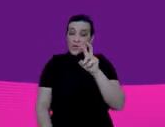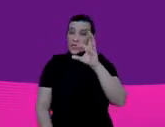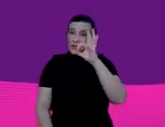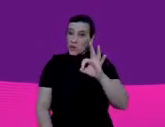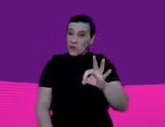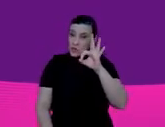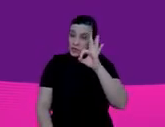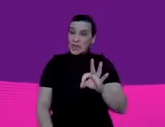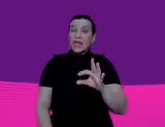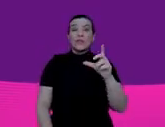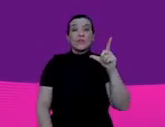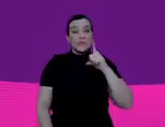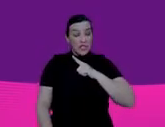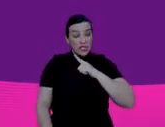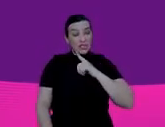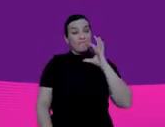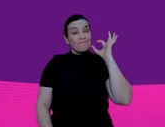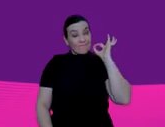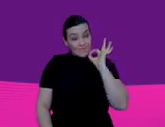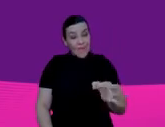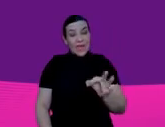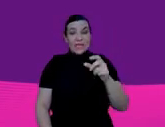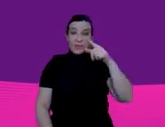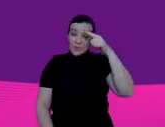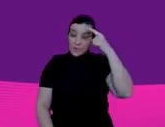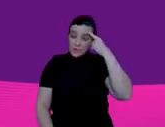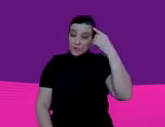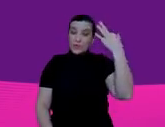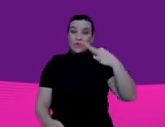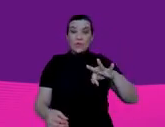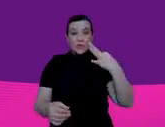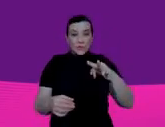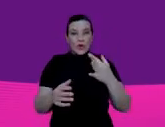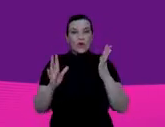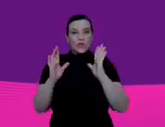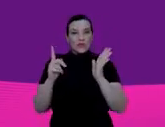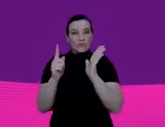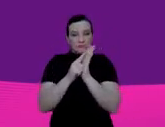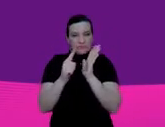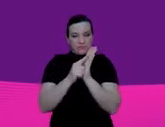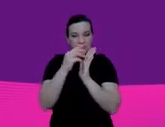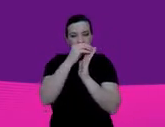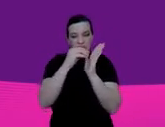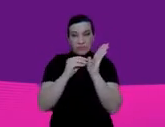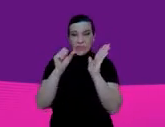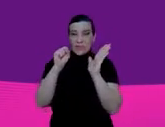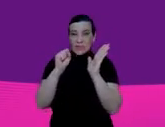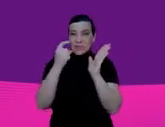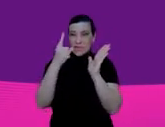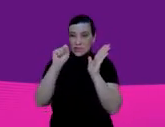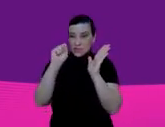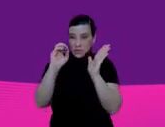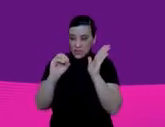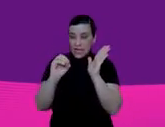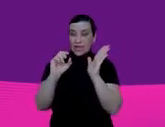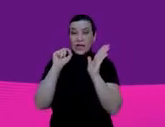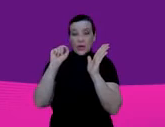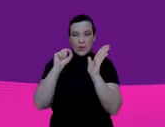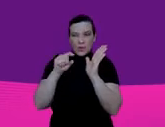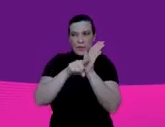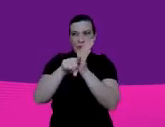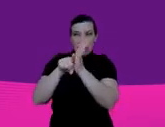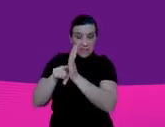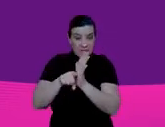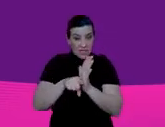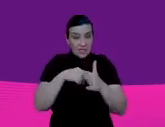enxaqueca, todos eles avaliados nessa publicação com mais de 180 pacientes consecutivos com enxaqueca. E a conclusão dos autores é